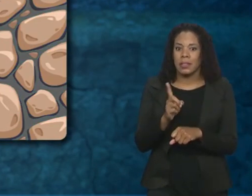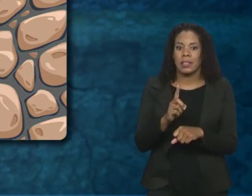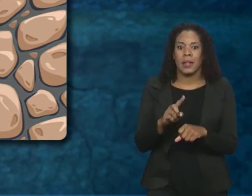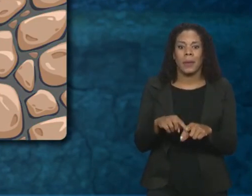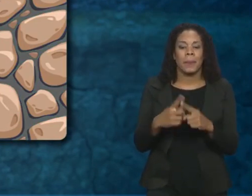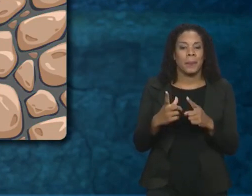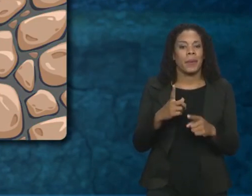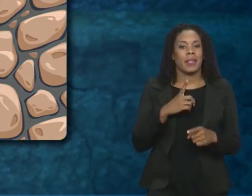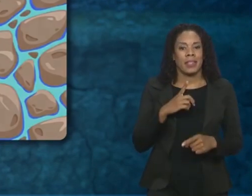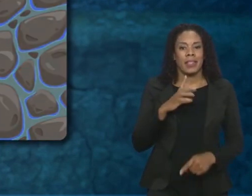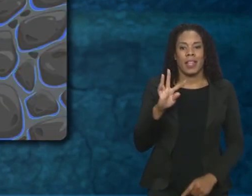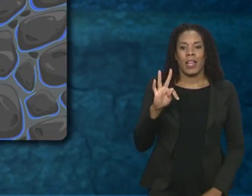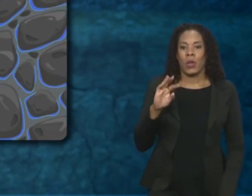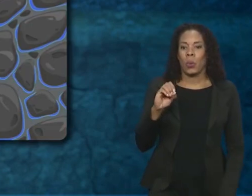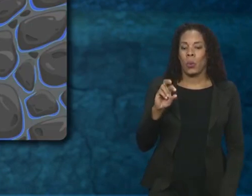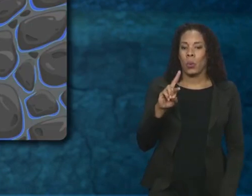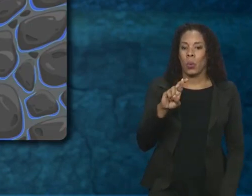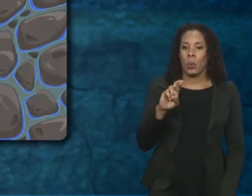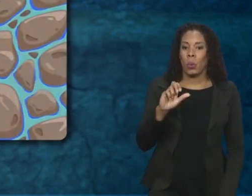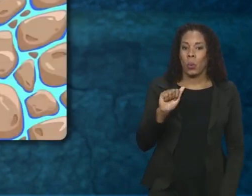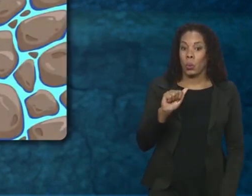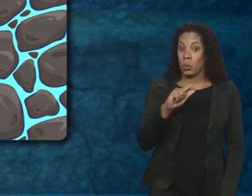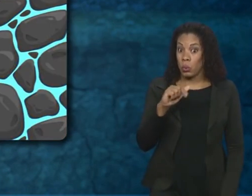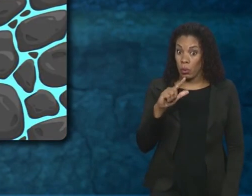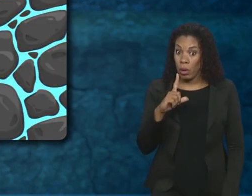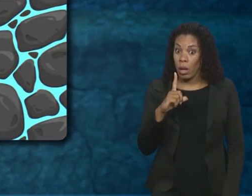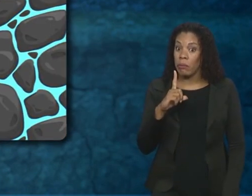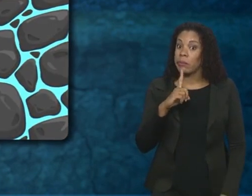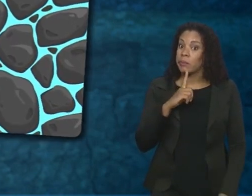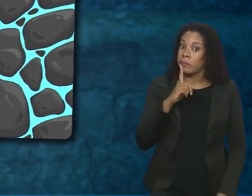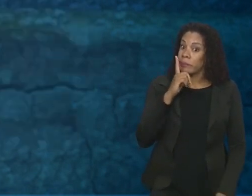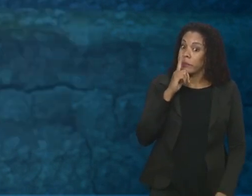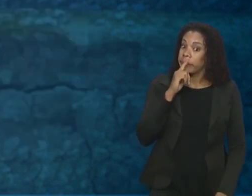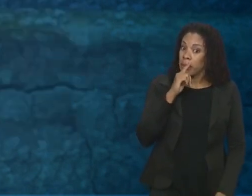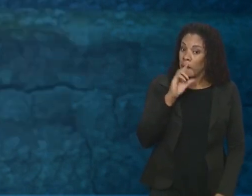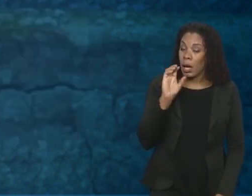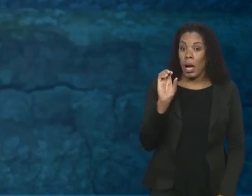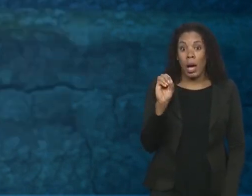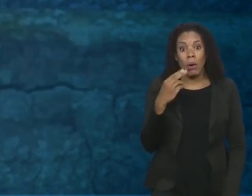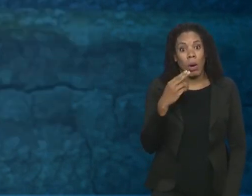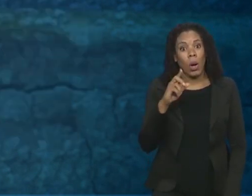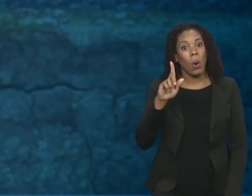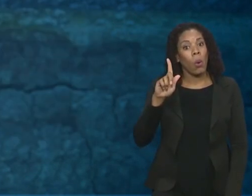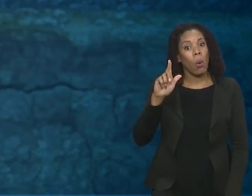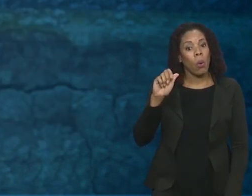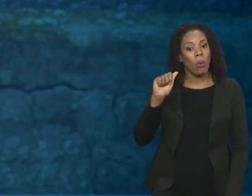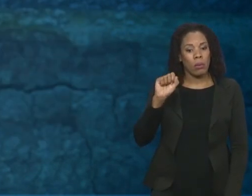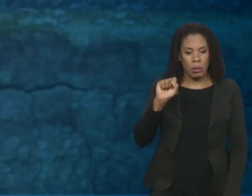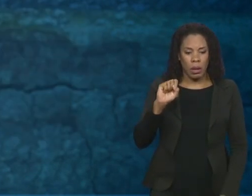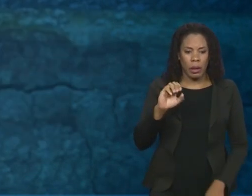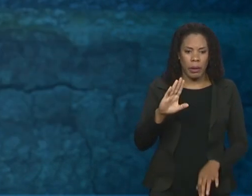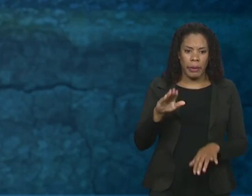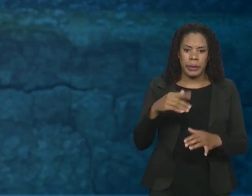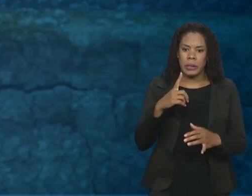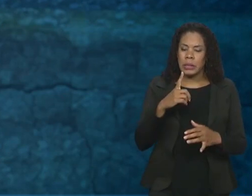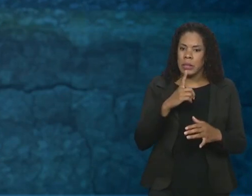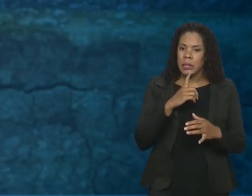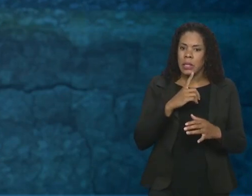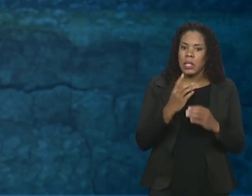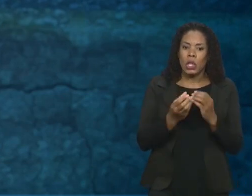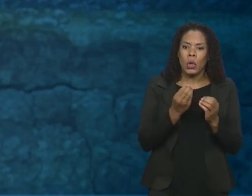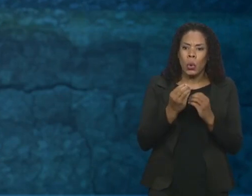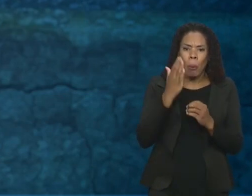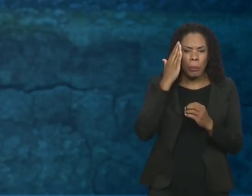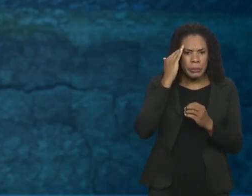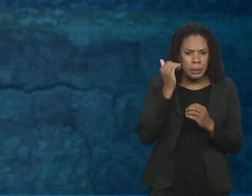fase sólida, podemos encontrar ainda uma fase líquida e até mesmo uma gasosa. Essas fases podem ser expressas em índices de porosidade